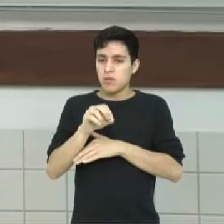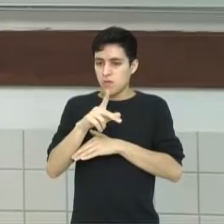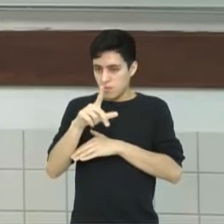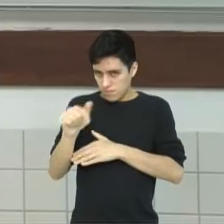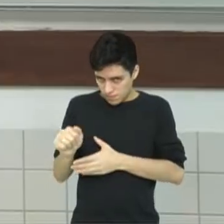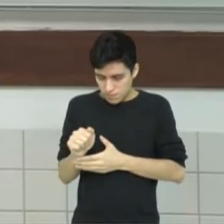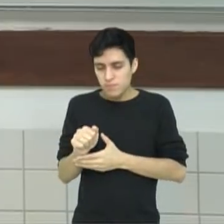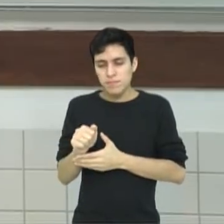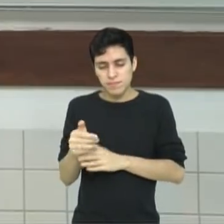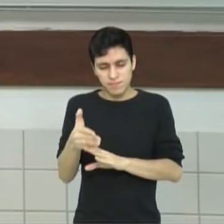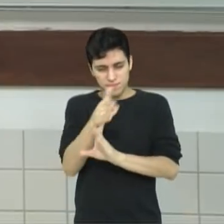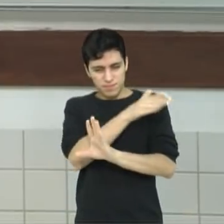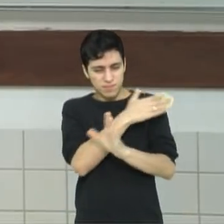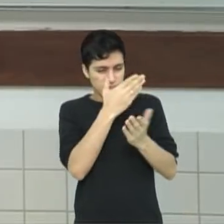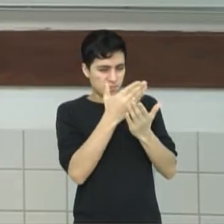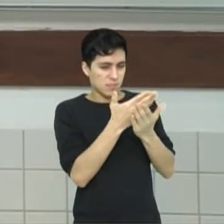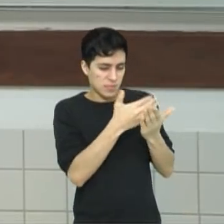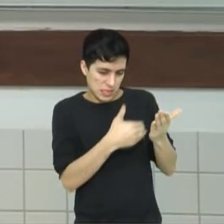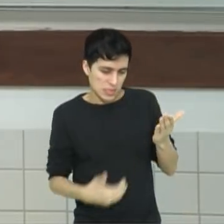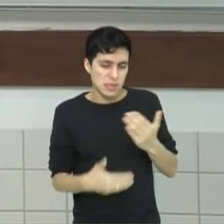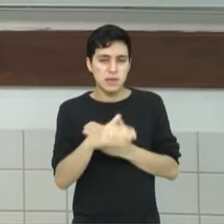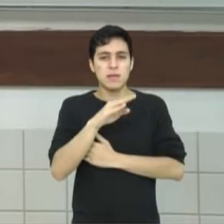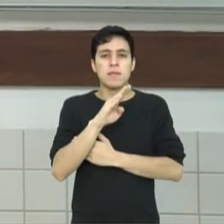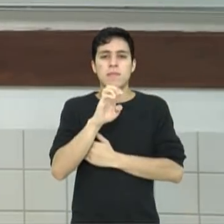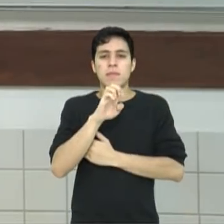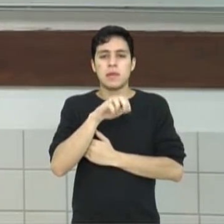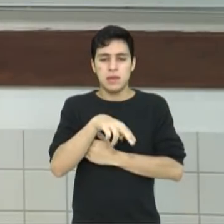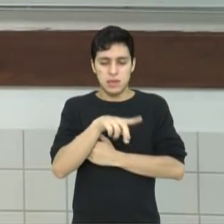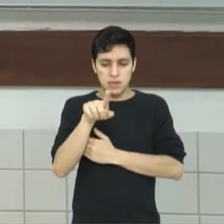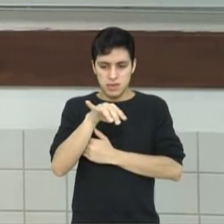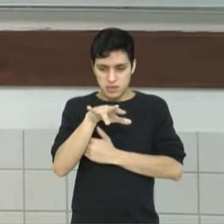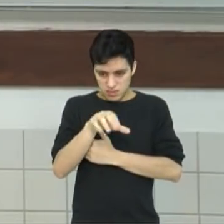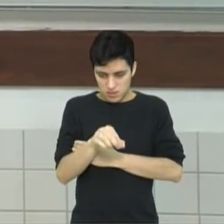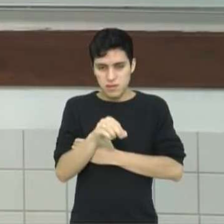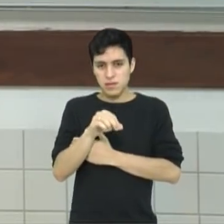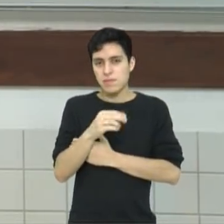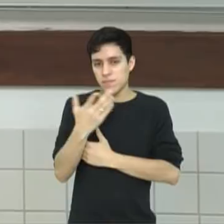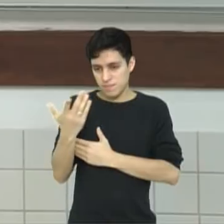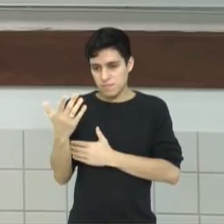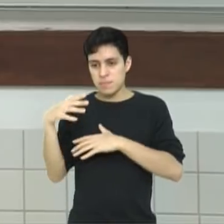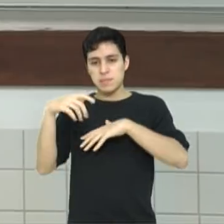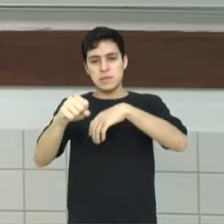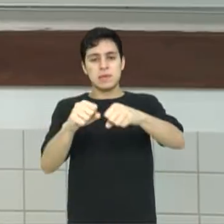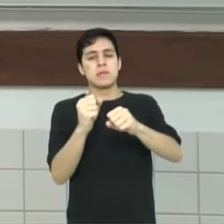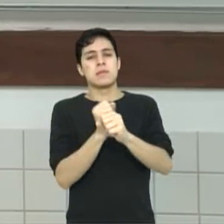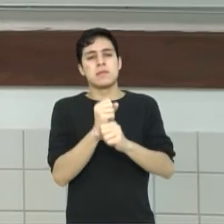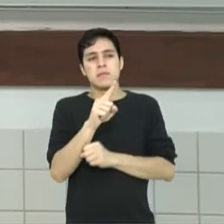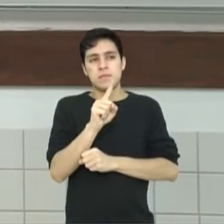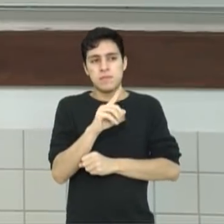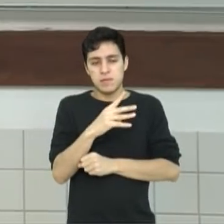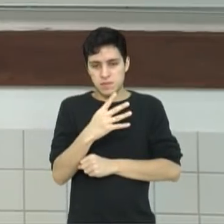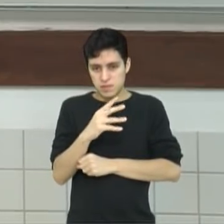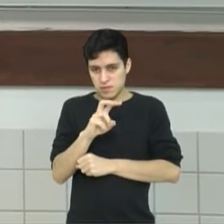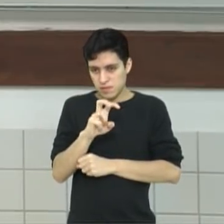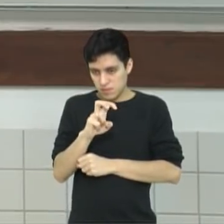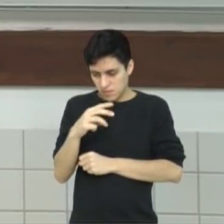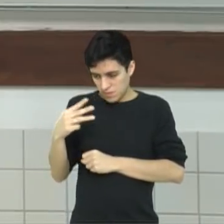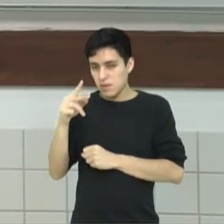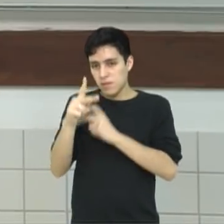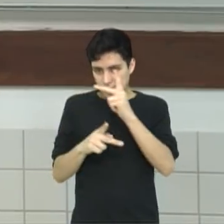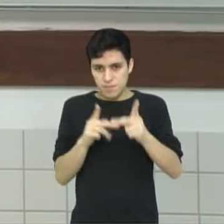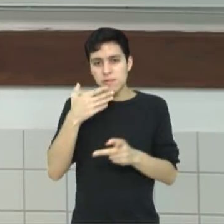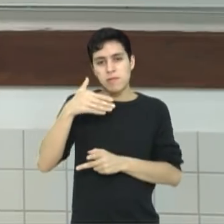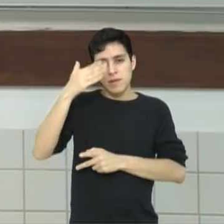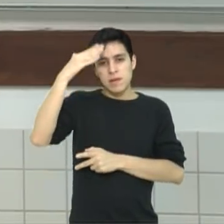finalmente detidos pelos guerreiros francos, chegaram, e depois na Batalha de Poitiers, chegaram a ir para a Europa, como o senhor